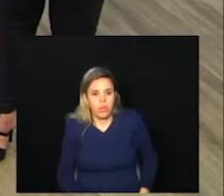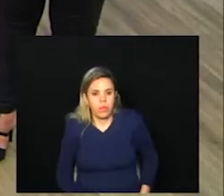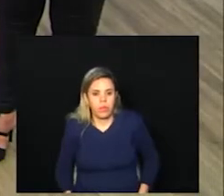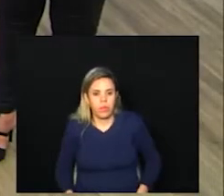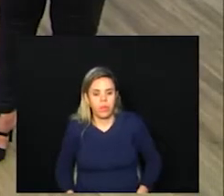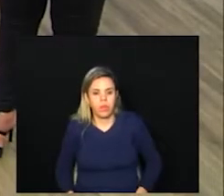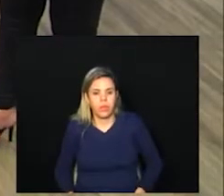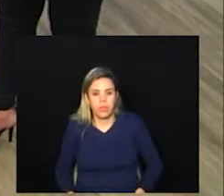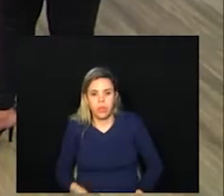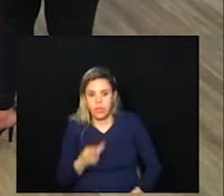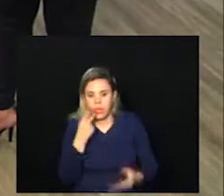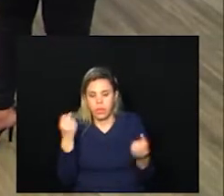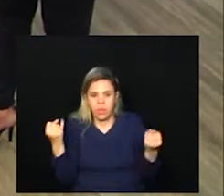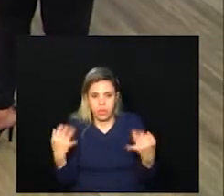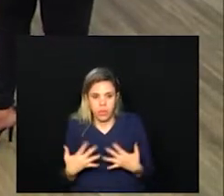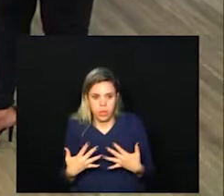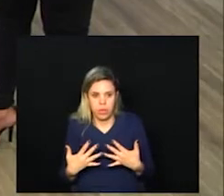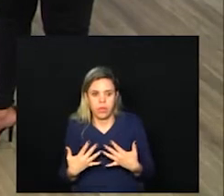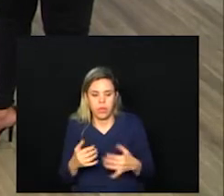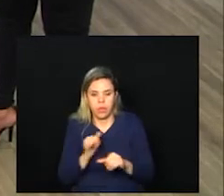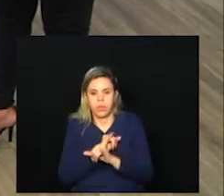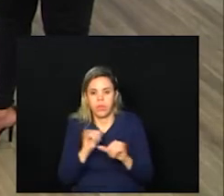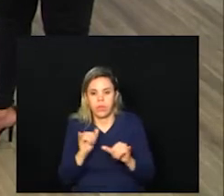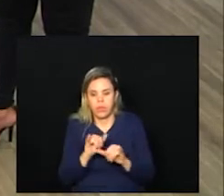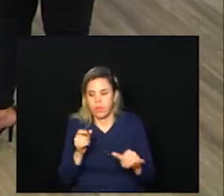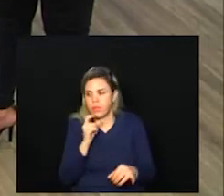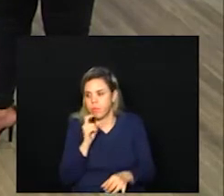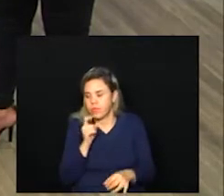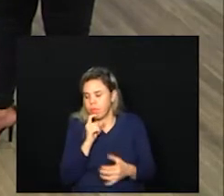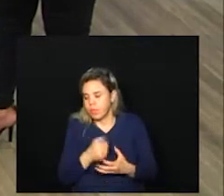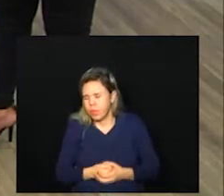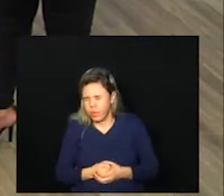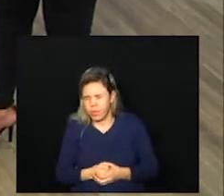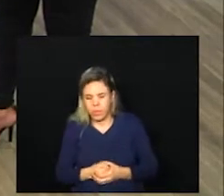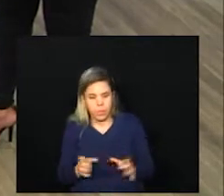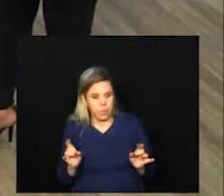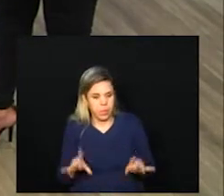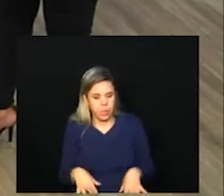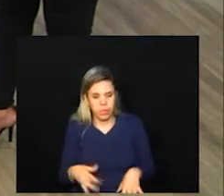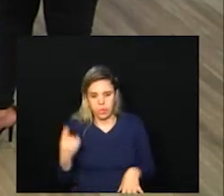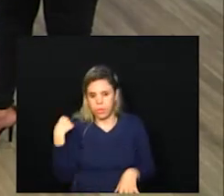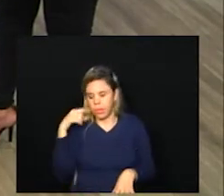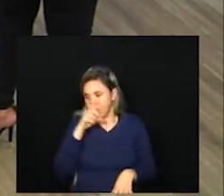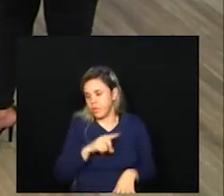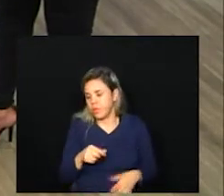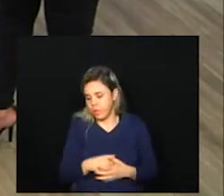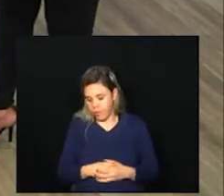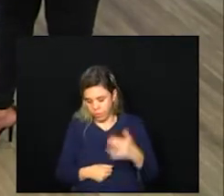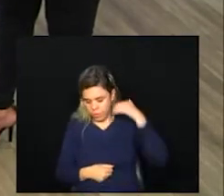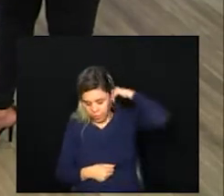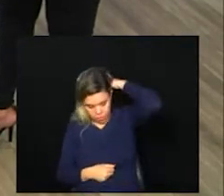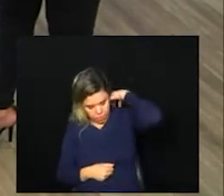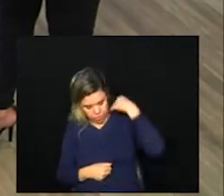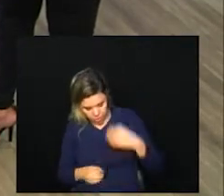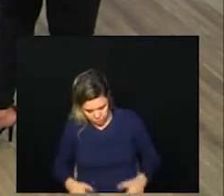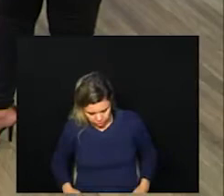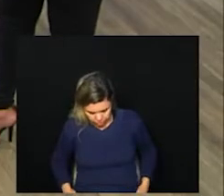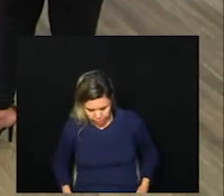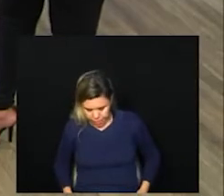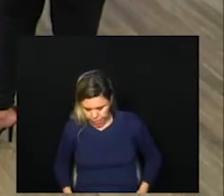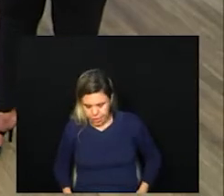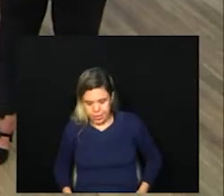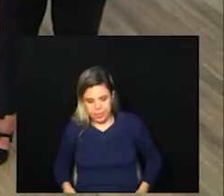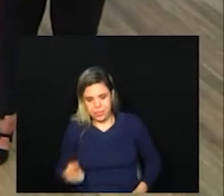Minabreu, vamos falar agora sobre a campanha do agasalho que terminou no último domingo. Olha, a gente recebeu